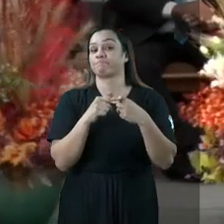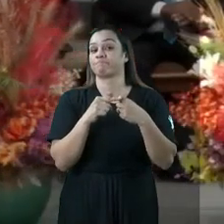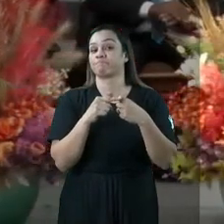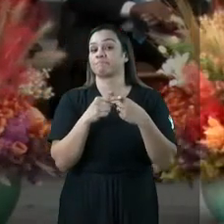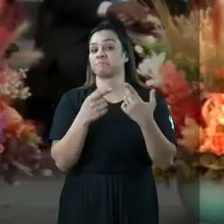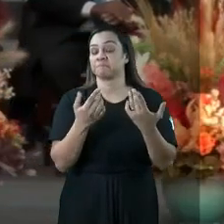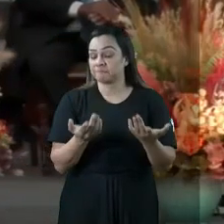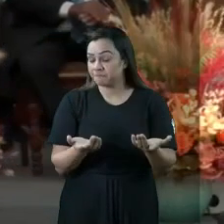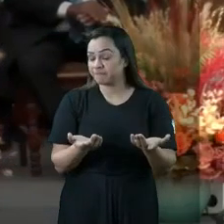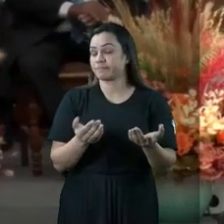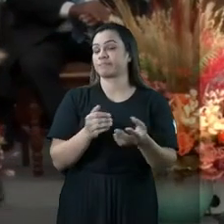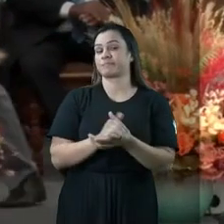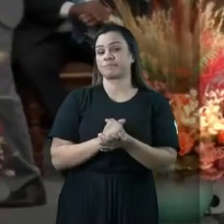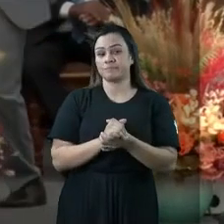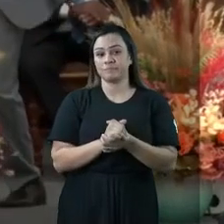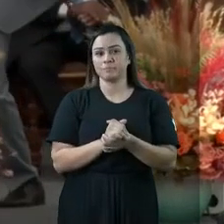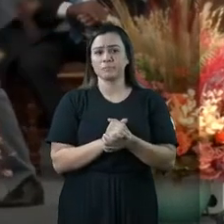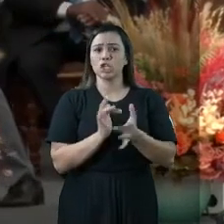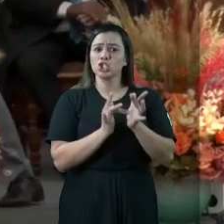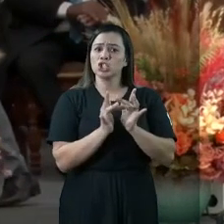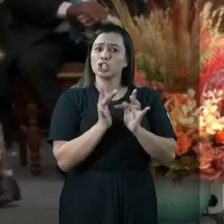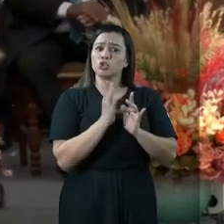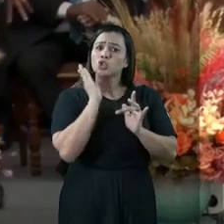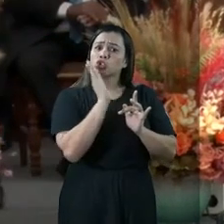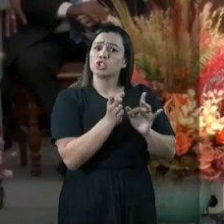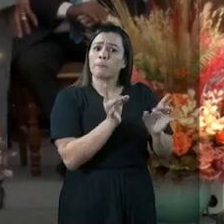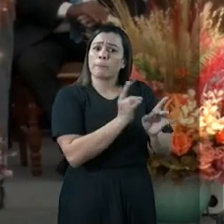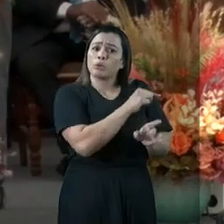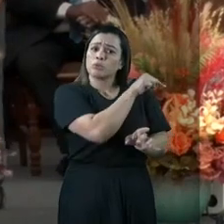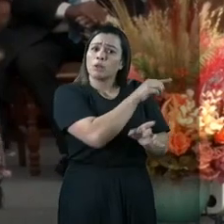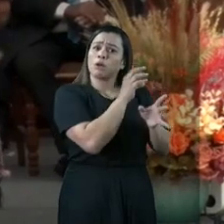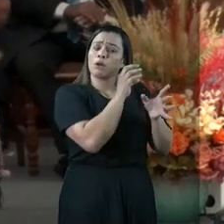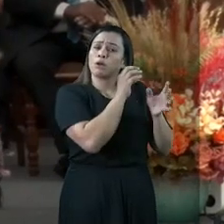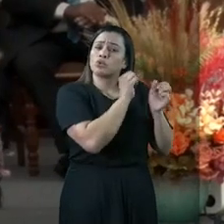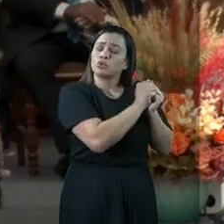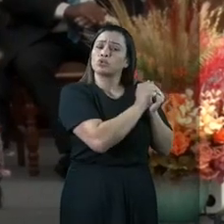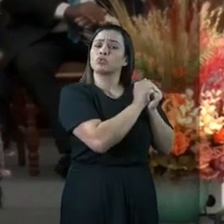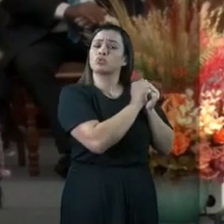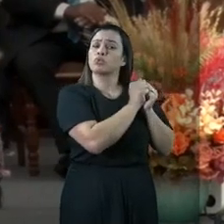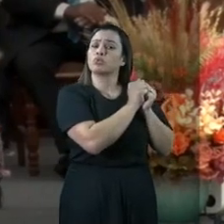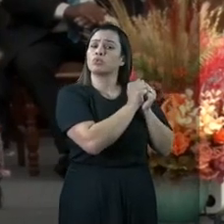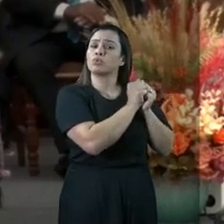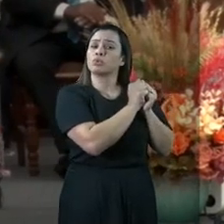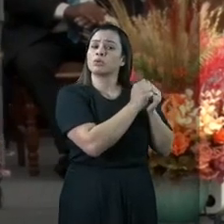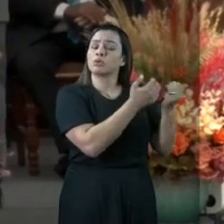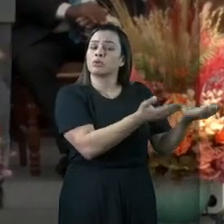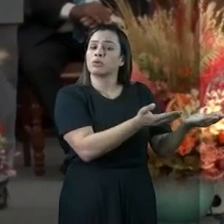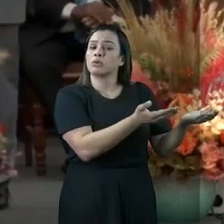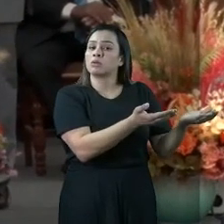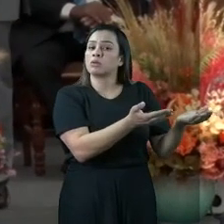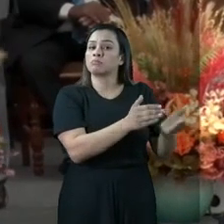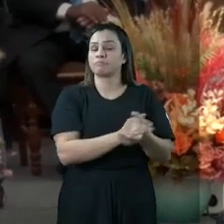Ele entrou. O Rei da Glória já estava dentro do barco. E diz assim: o culto aqui está tão frio que eu estou com sono.